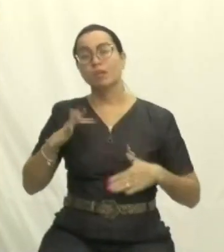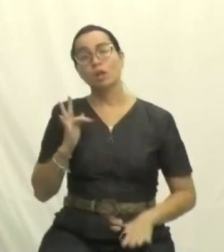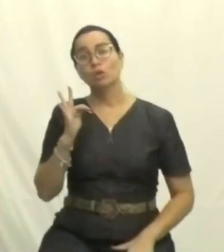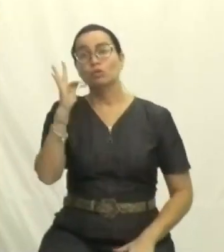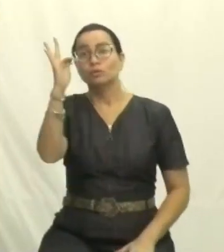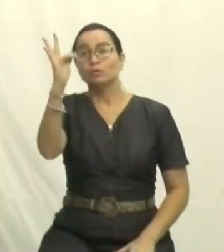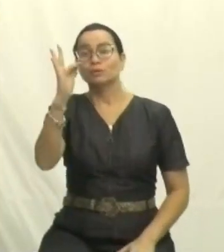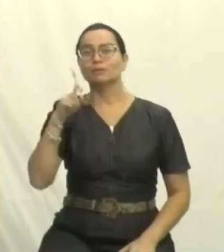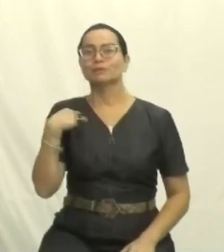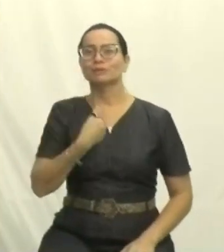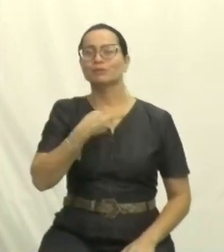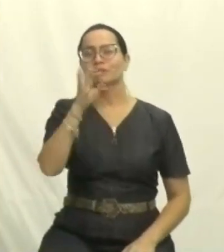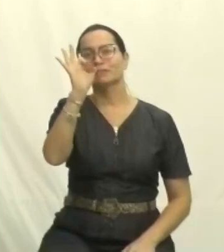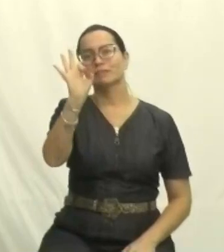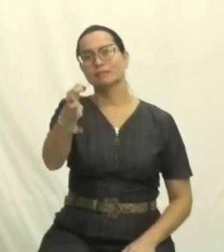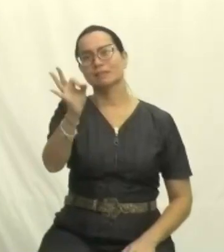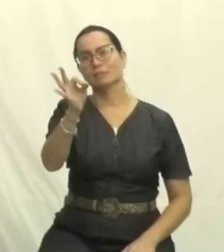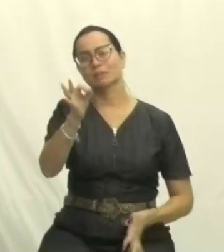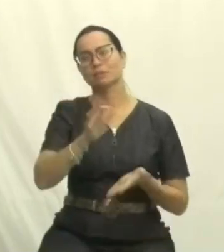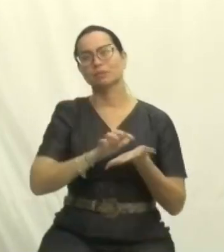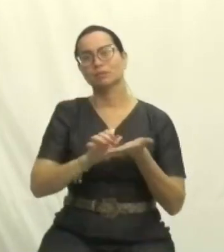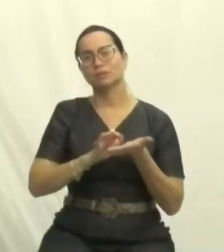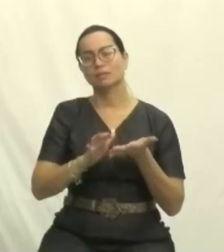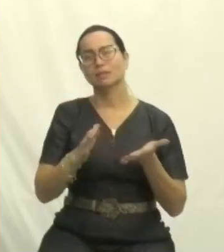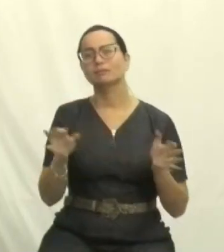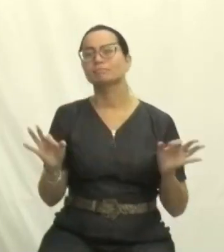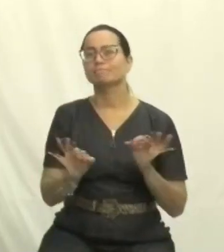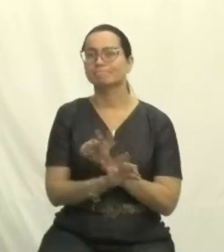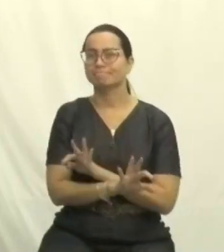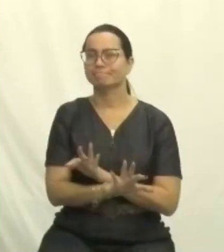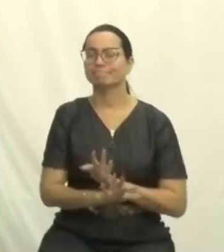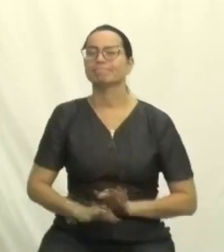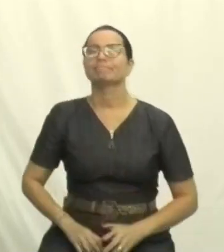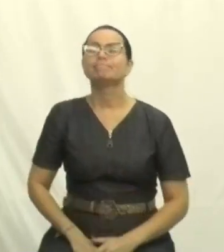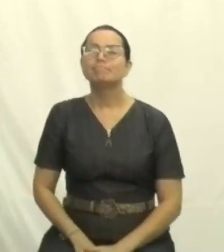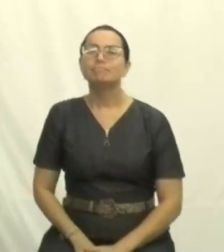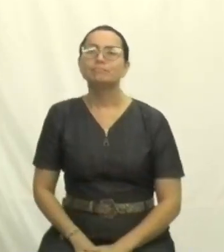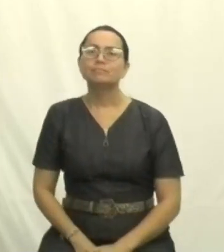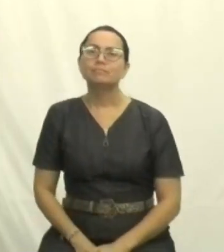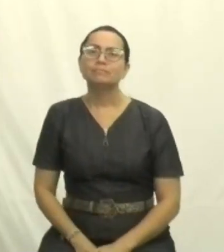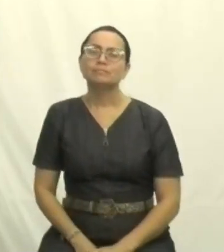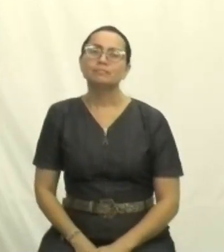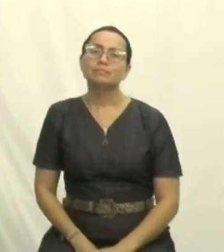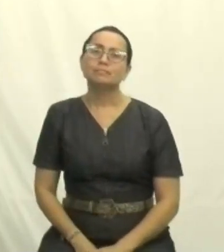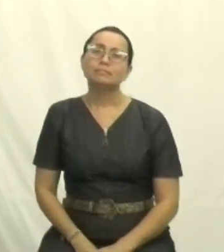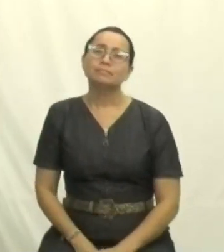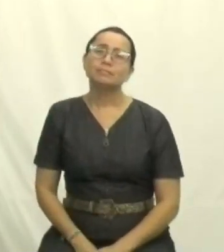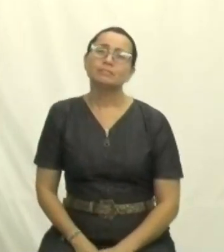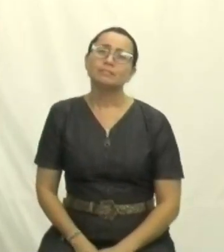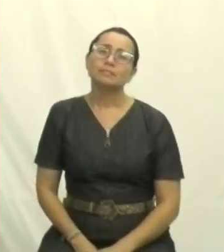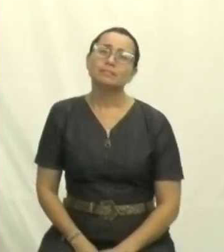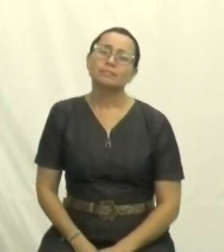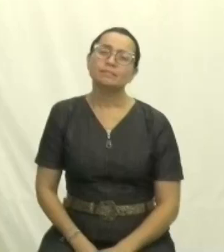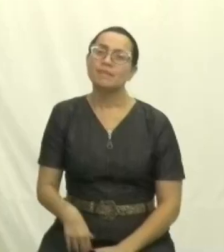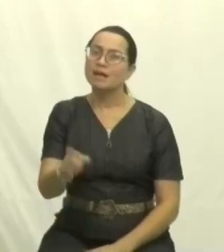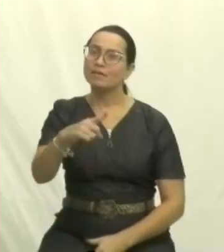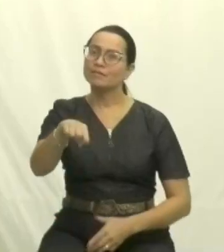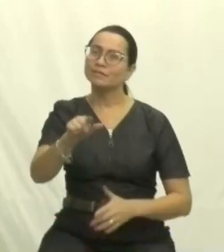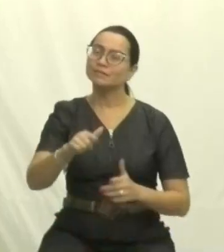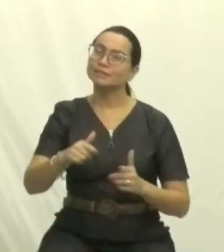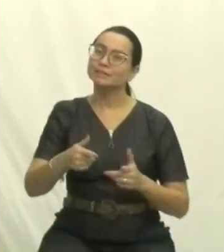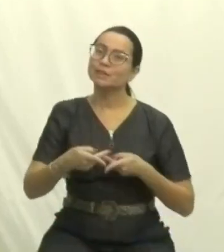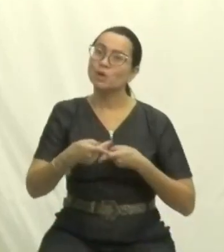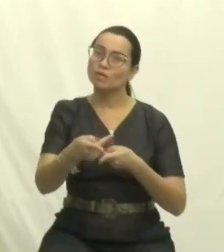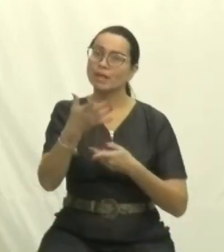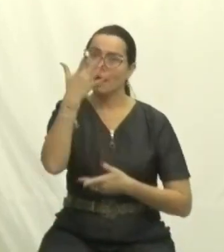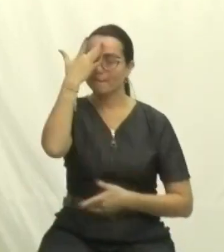nós temos com certeza um secretário pronto para a Fazenda. Então, todos estão convidados para amanhã às 10 horas da